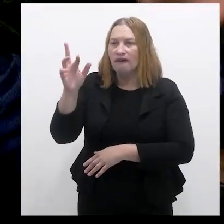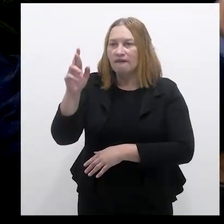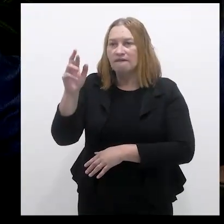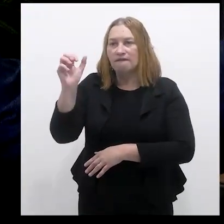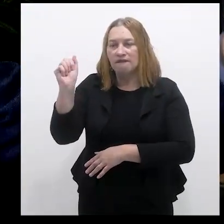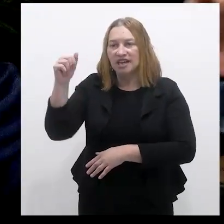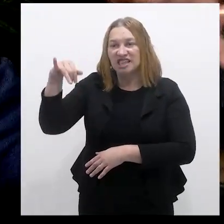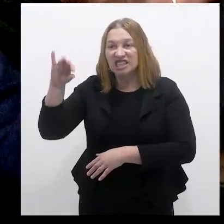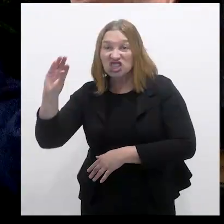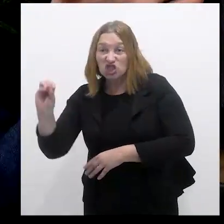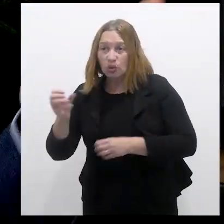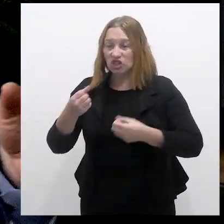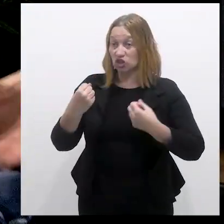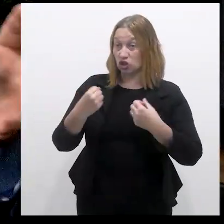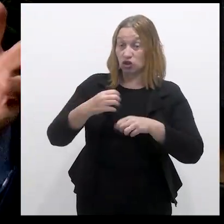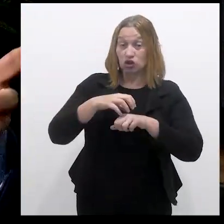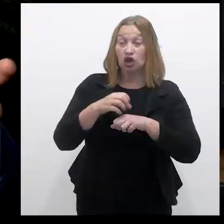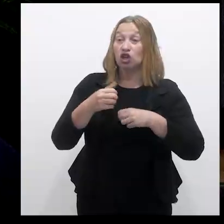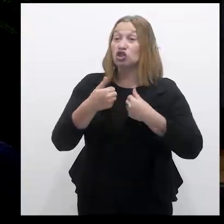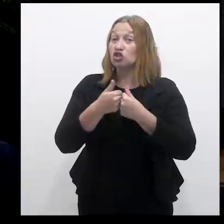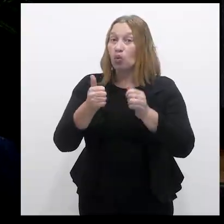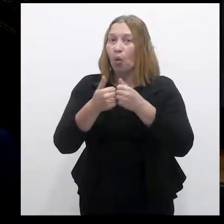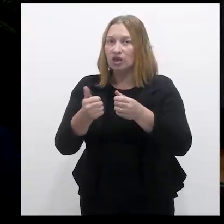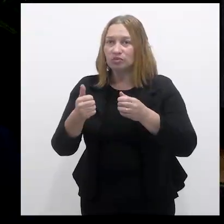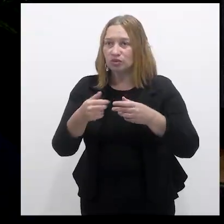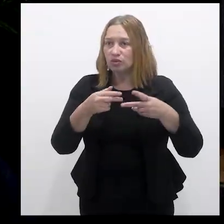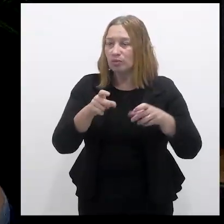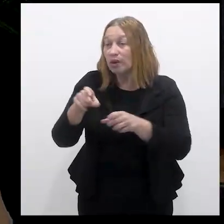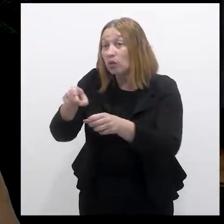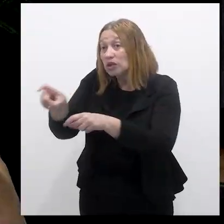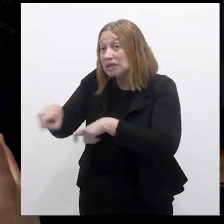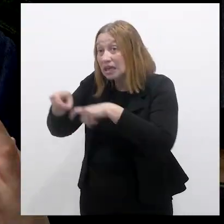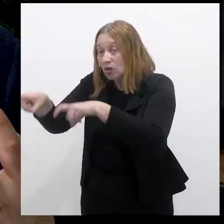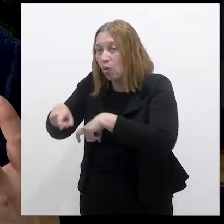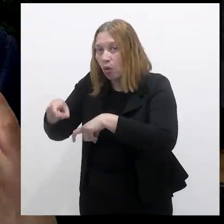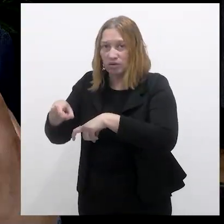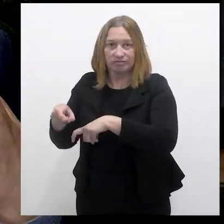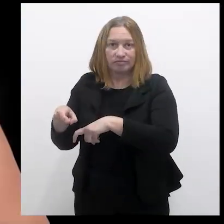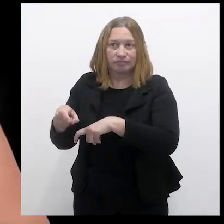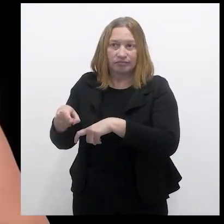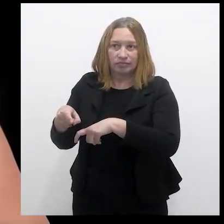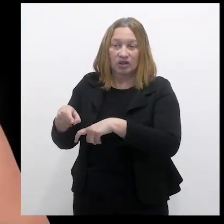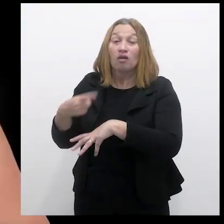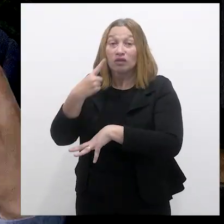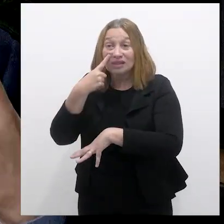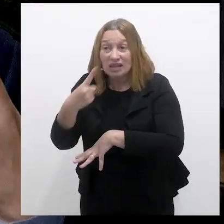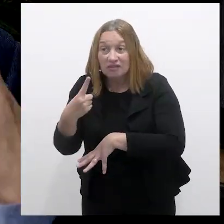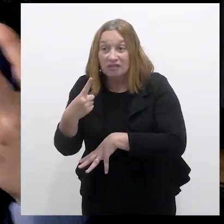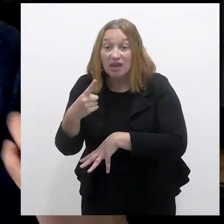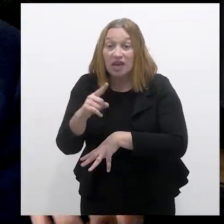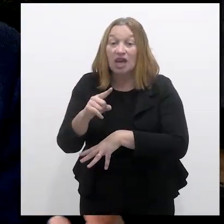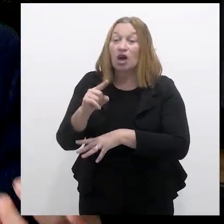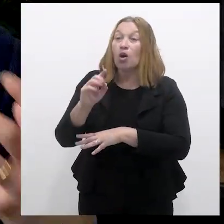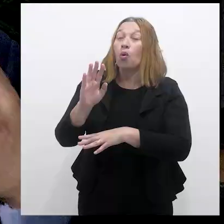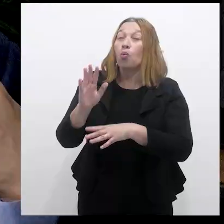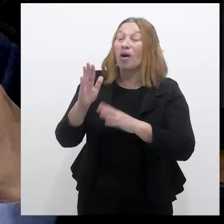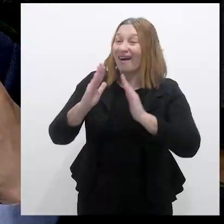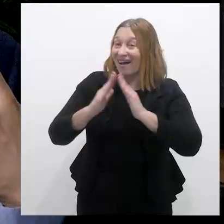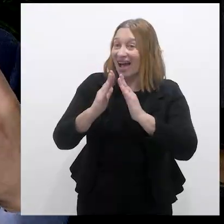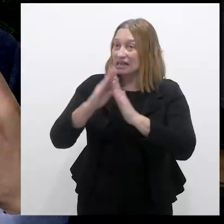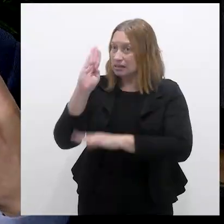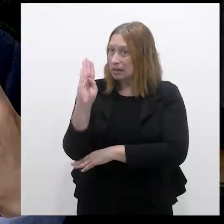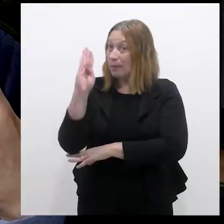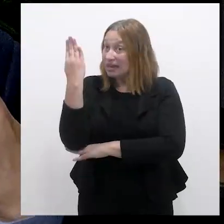de ônibus lá pelo interior do Nordeste. E aí você vê o que é o Brasil, né? Você vê uma casa de pau a